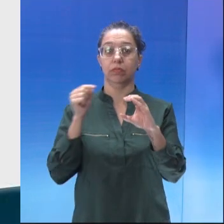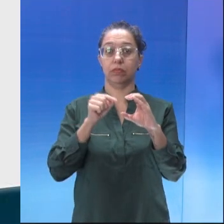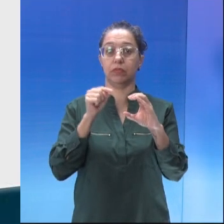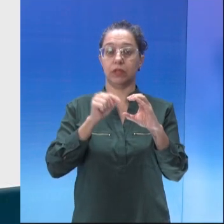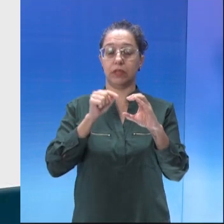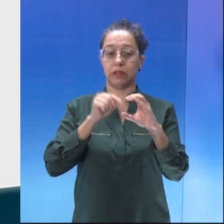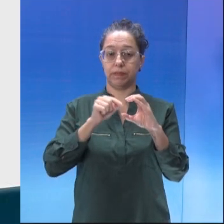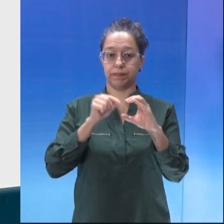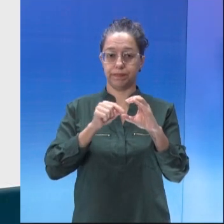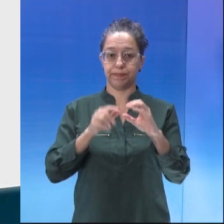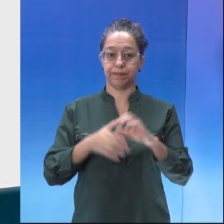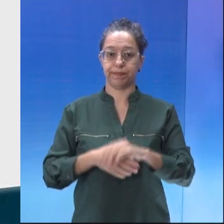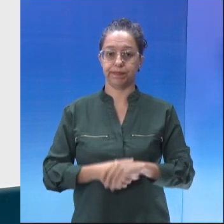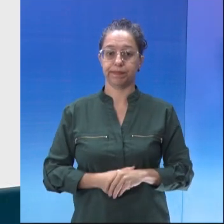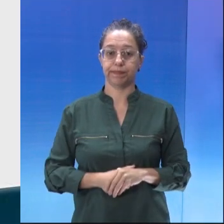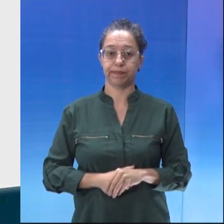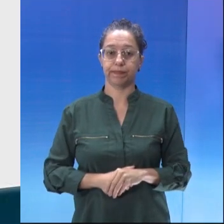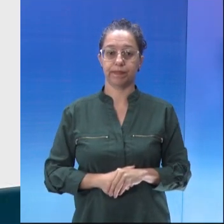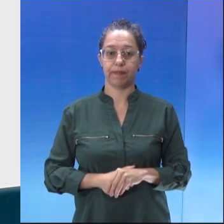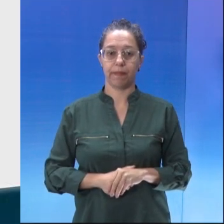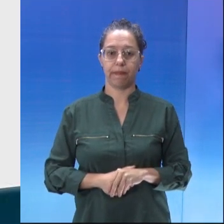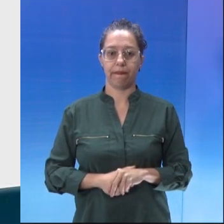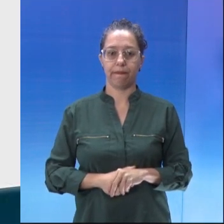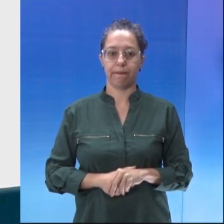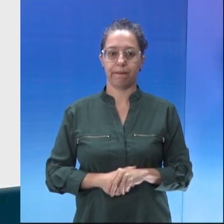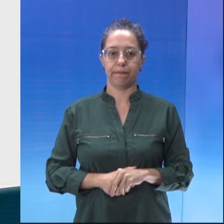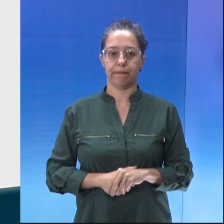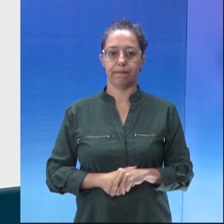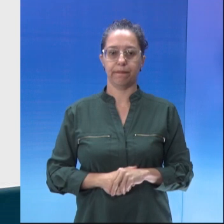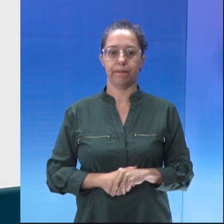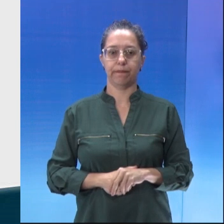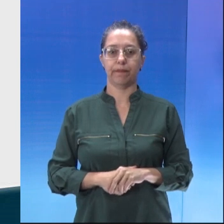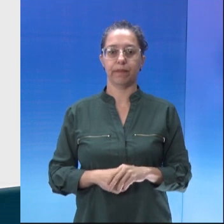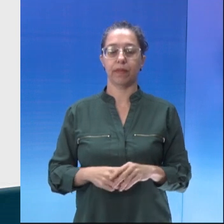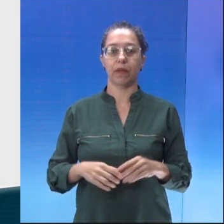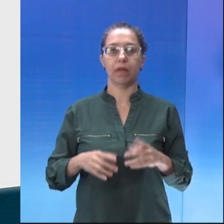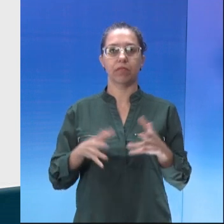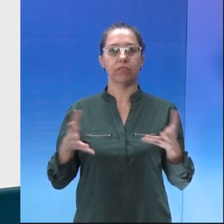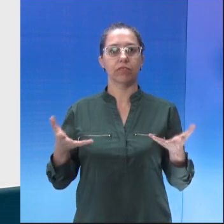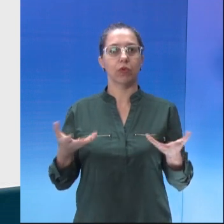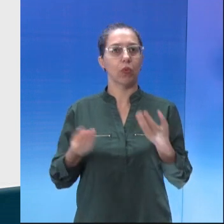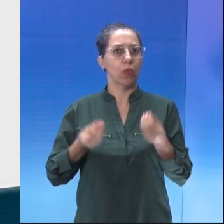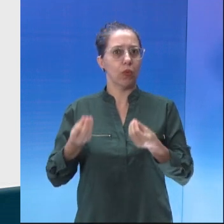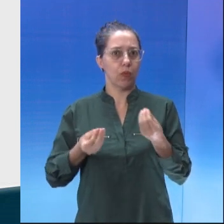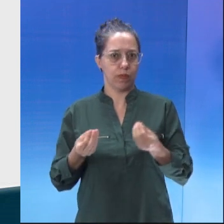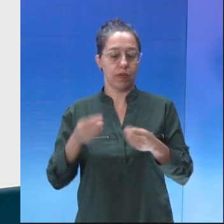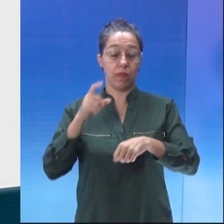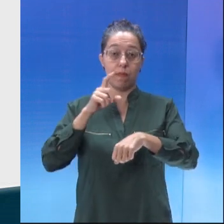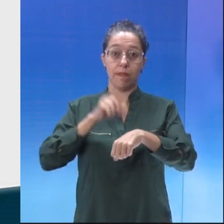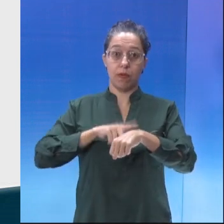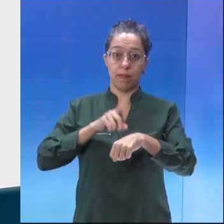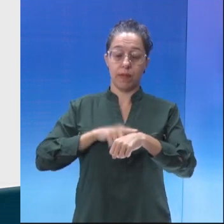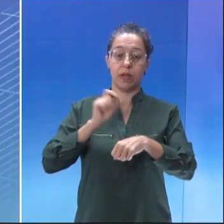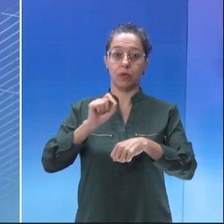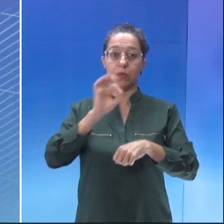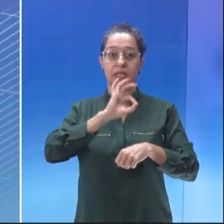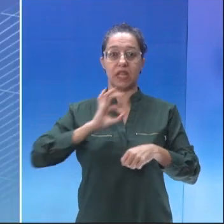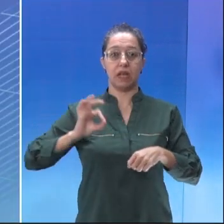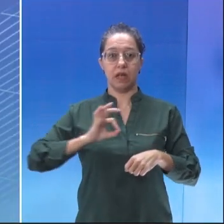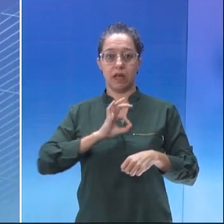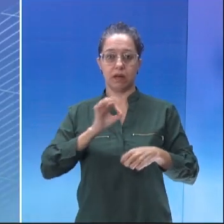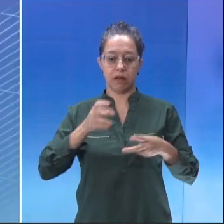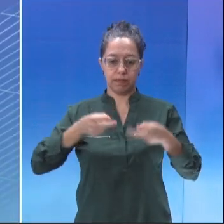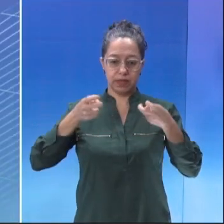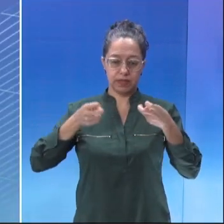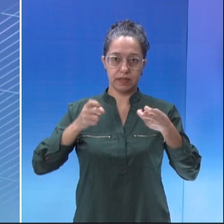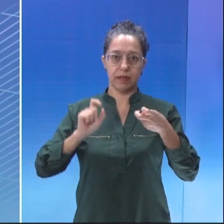Ativação de outras proteínas reguladoras induzindo a apoptose? Não, esse momento é um momento que a célula percebe que ela não